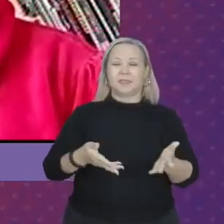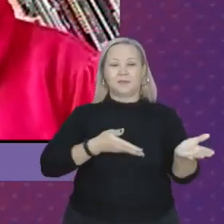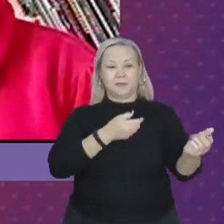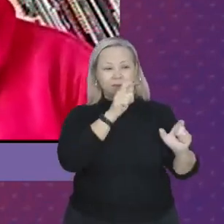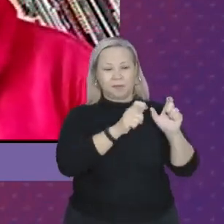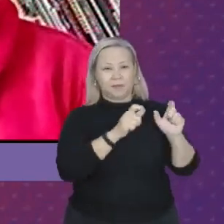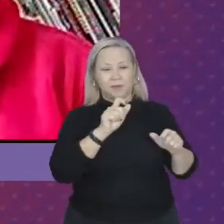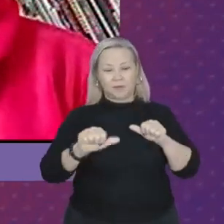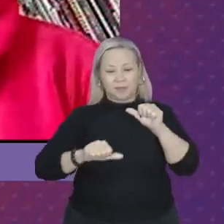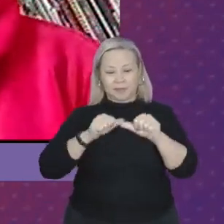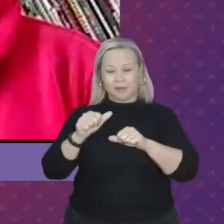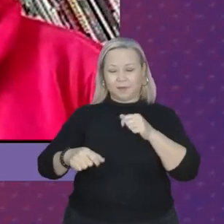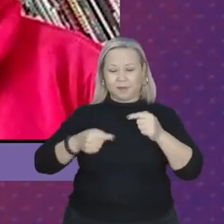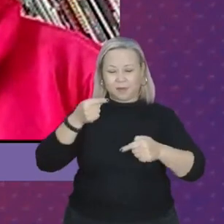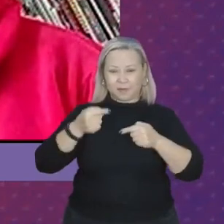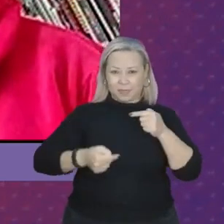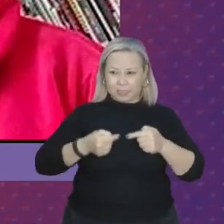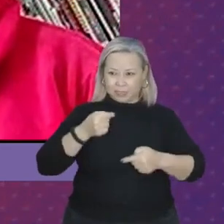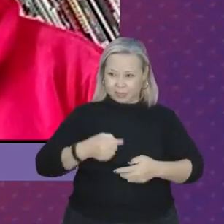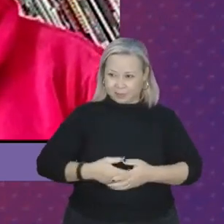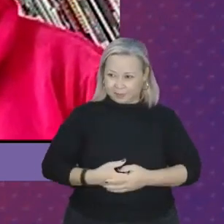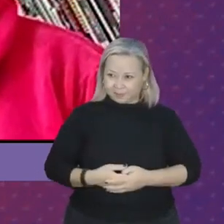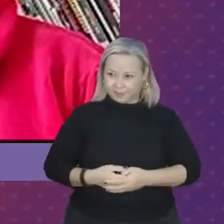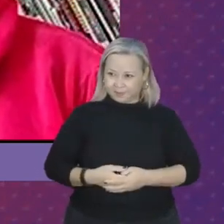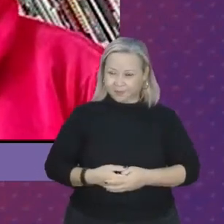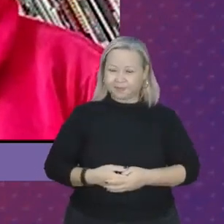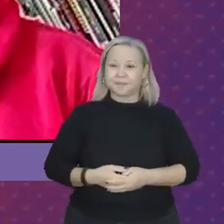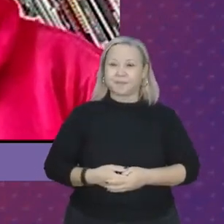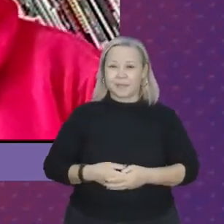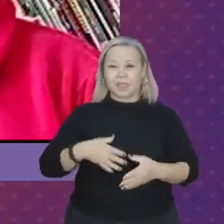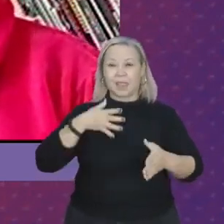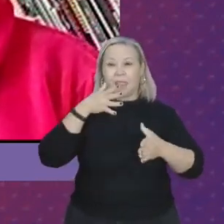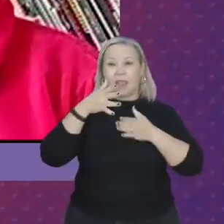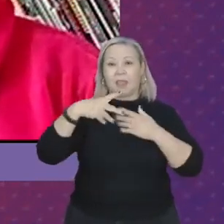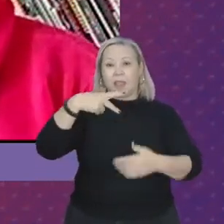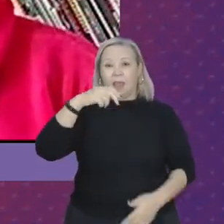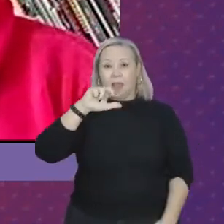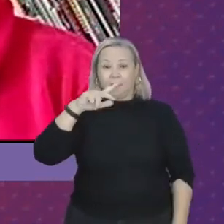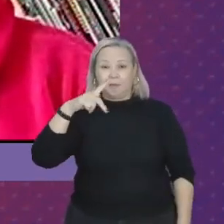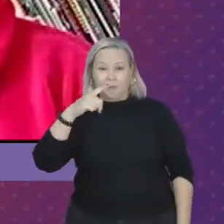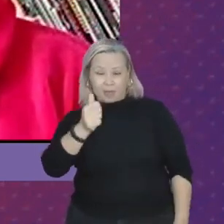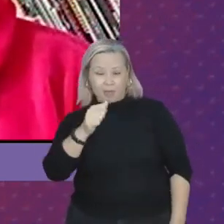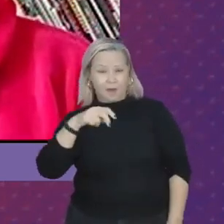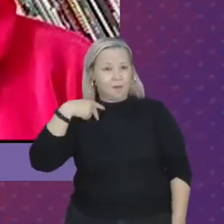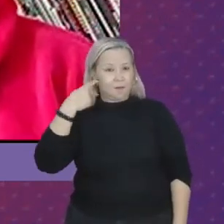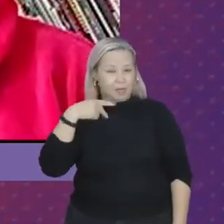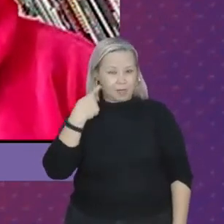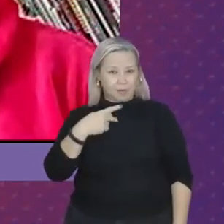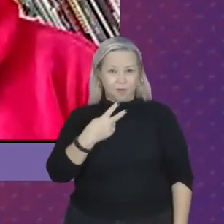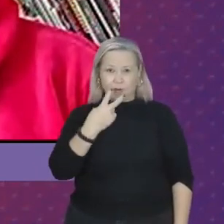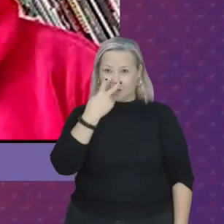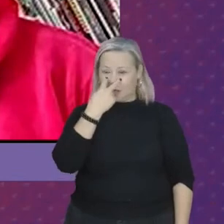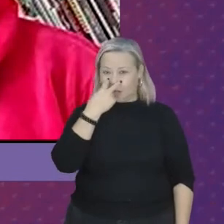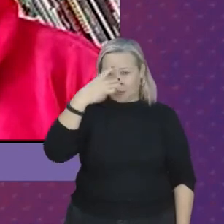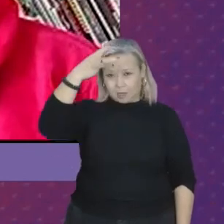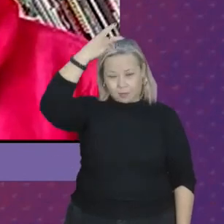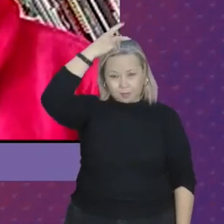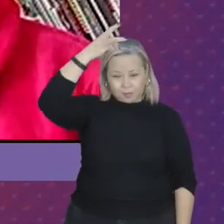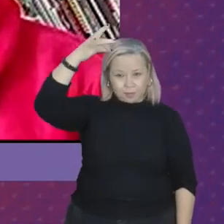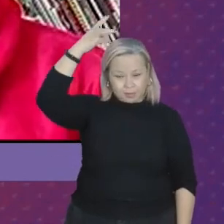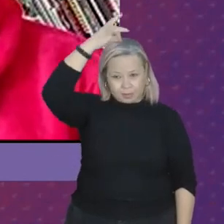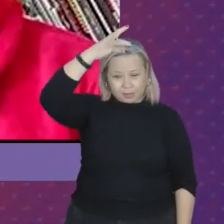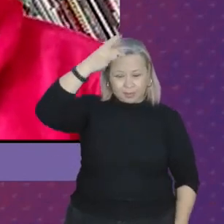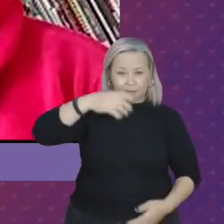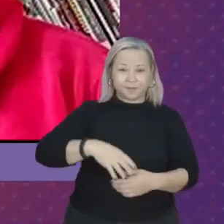transformação política. A Carla, nossa vereadora lá do Espírito Santo, e a Cacau é mestre em